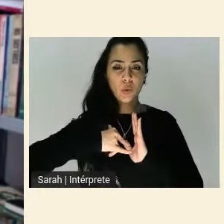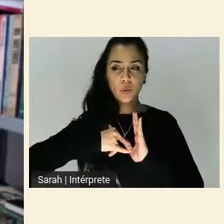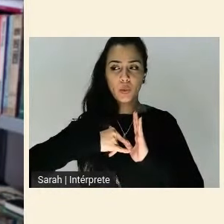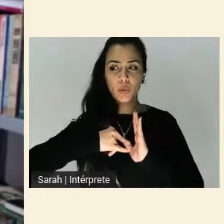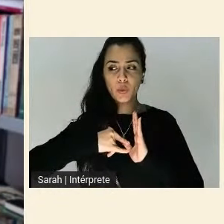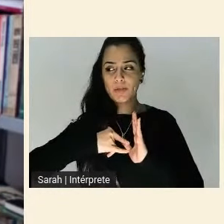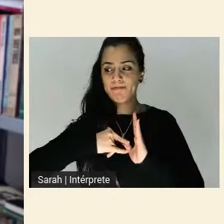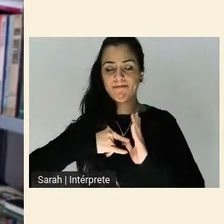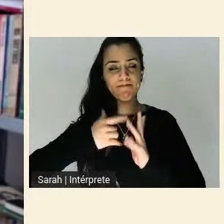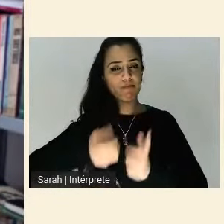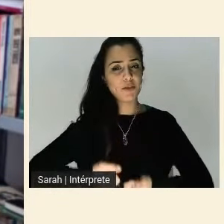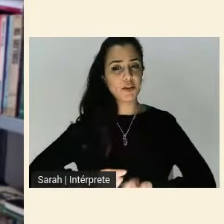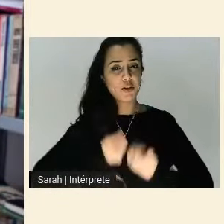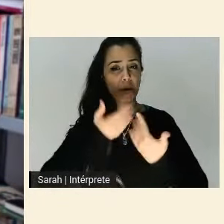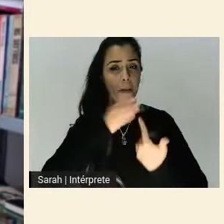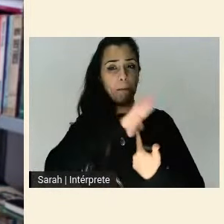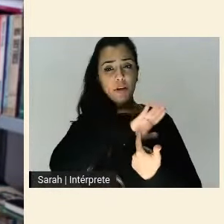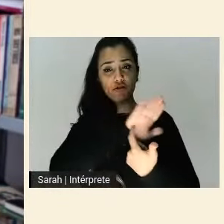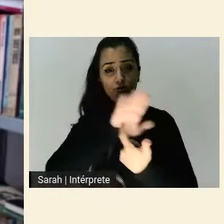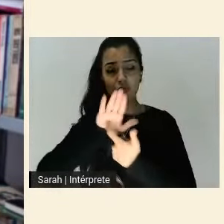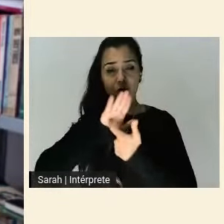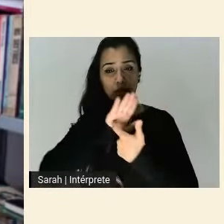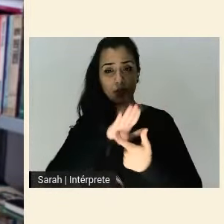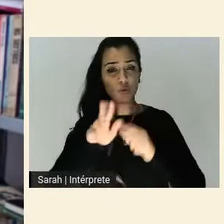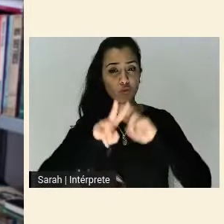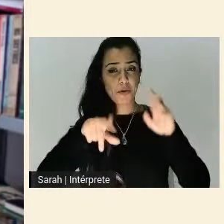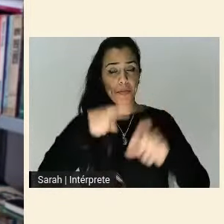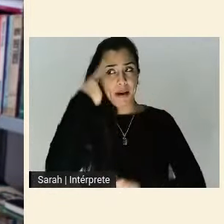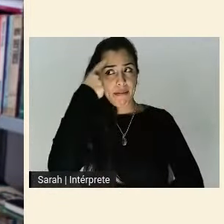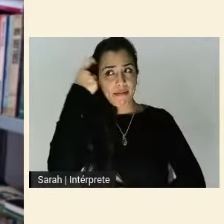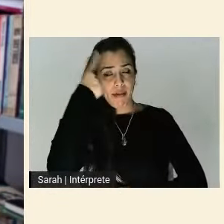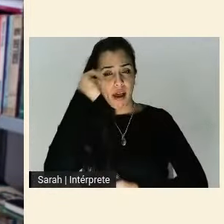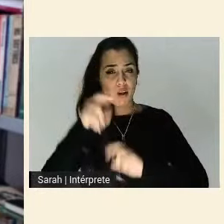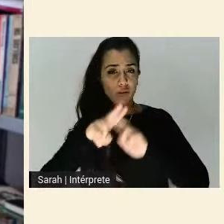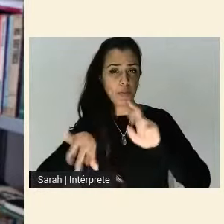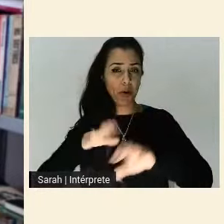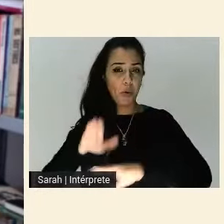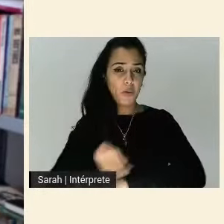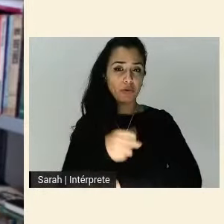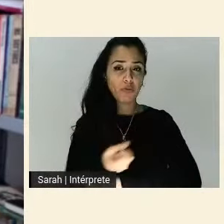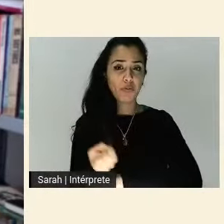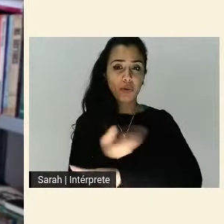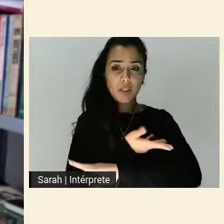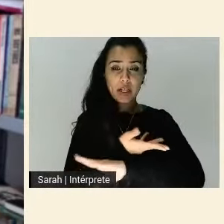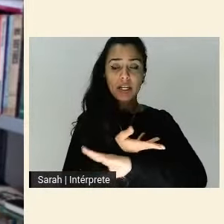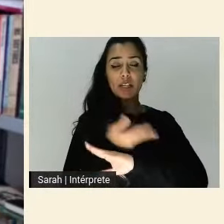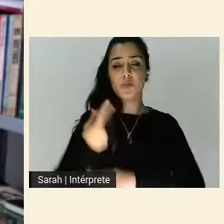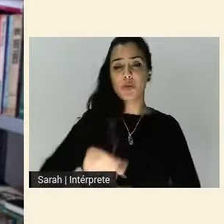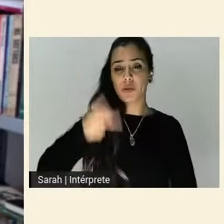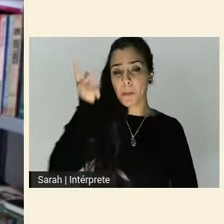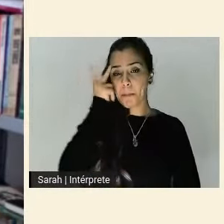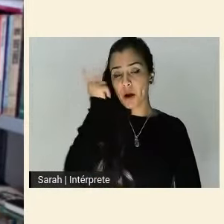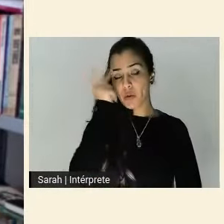de divulgação das ideias do modernismo, não é? Paulista, não é? Das ideias do